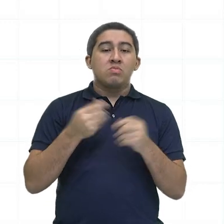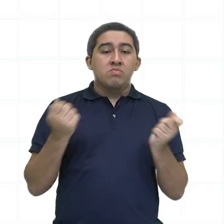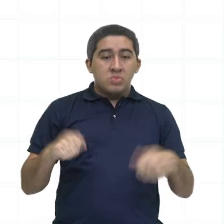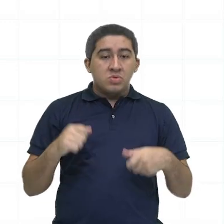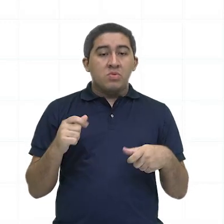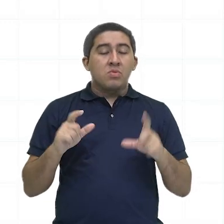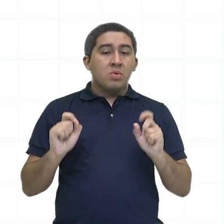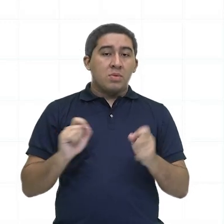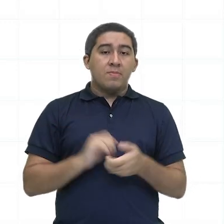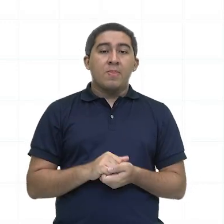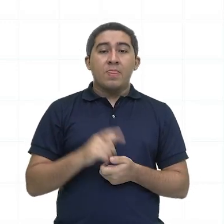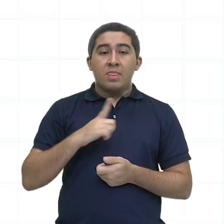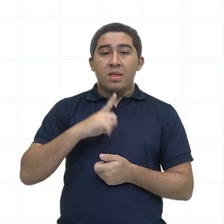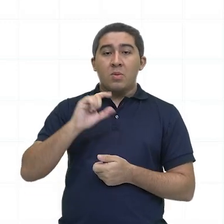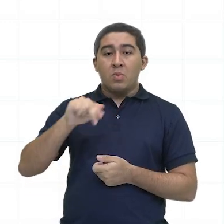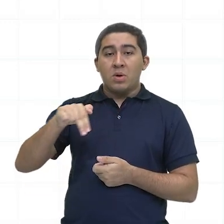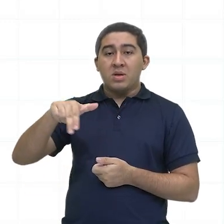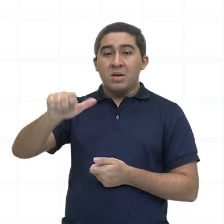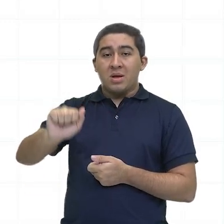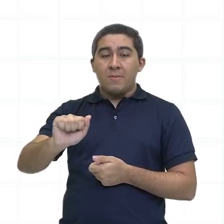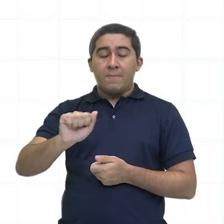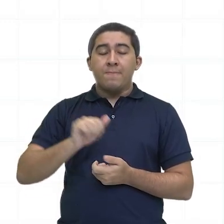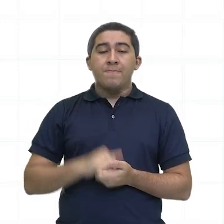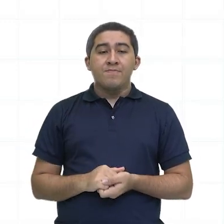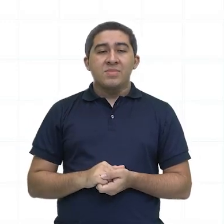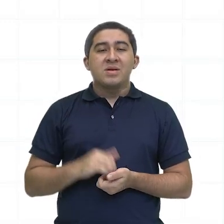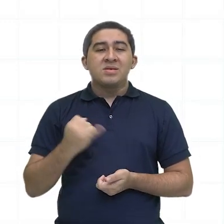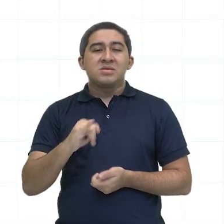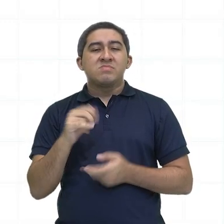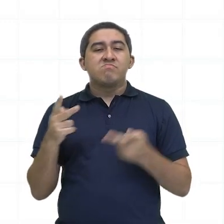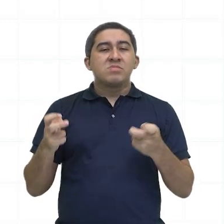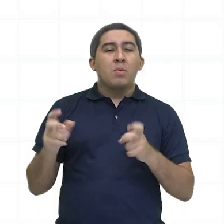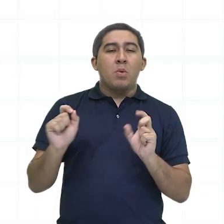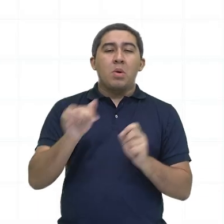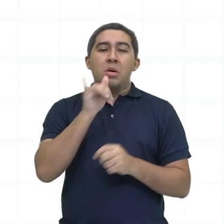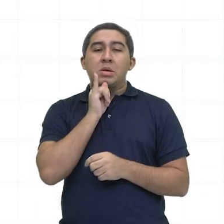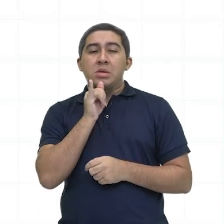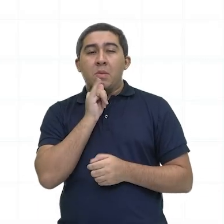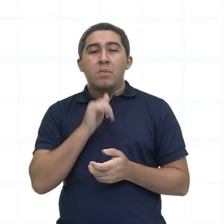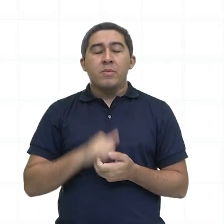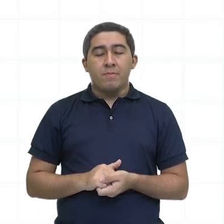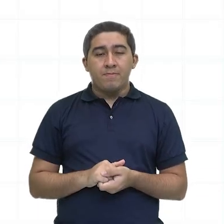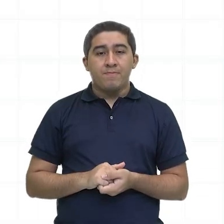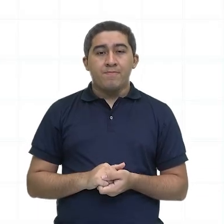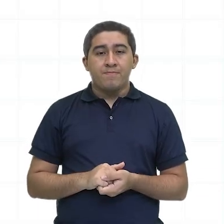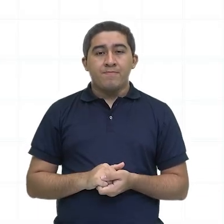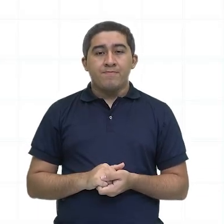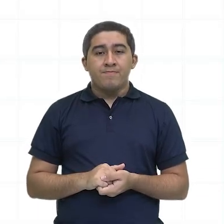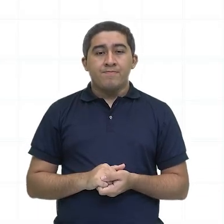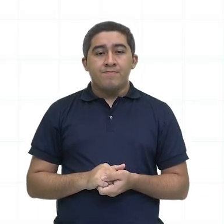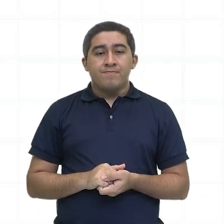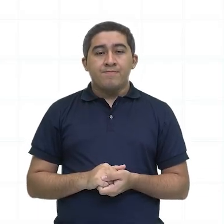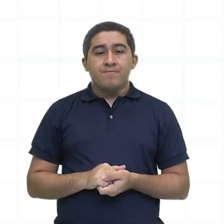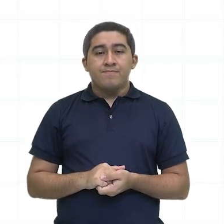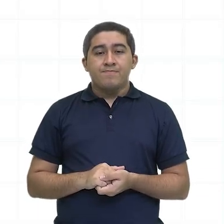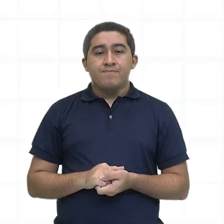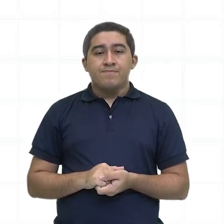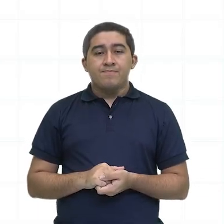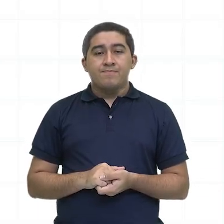complementar aqui o sódio. E se eu for olhar, por exemplo, um elemento, digamos que